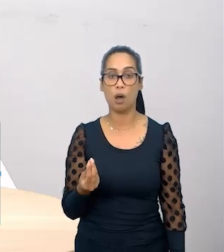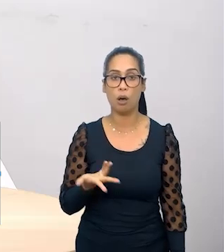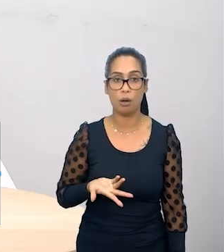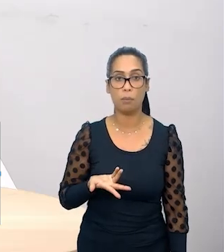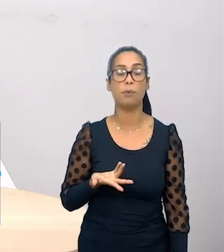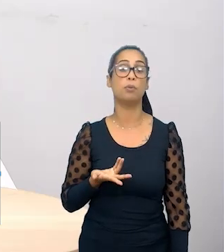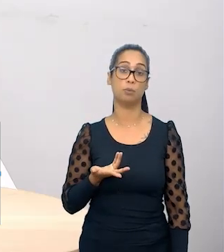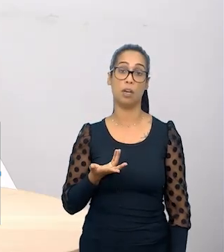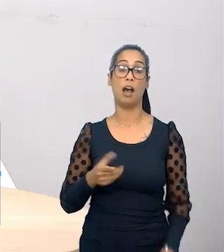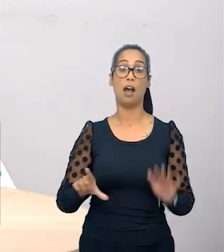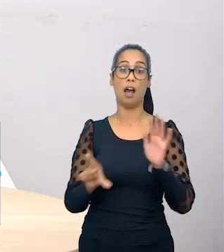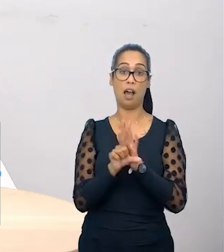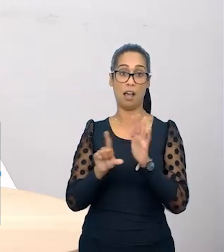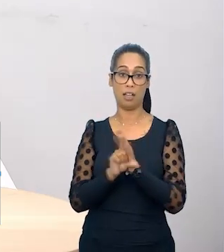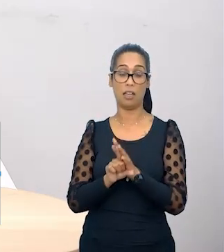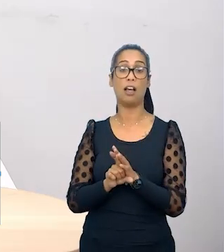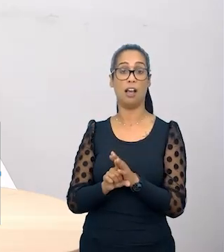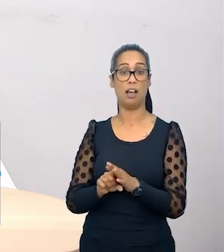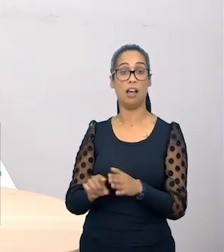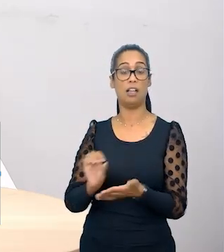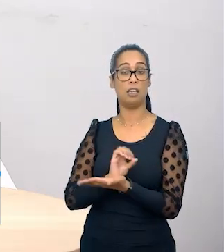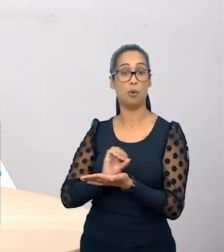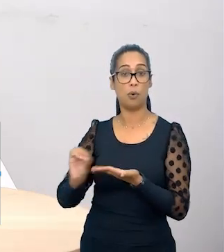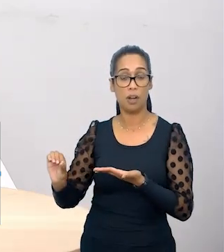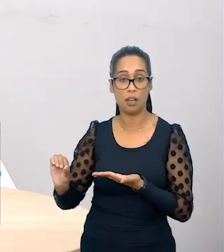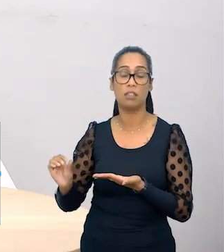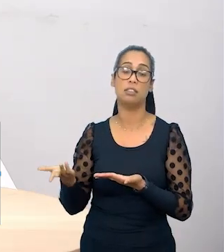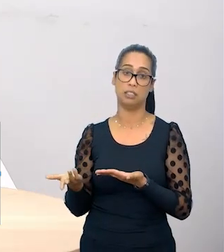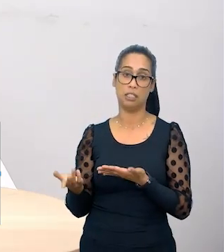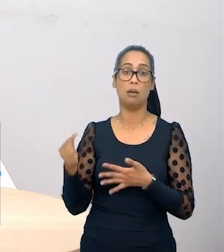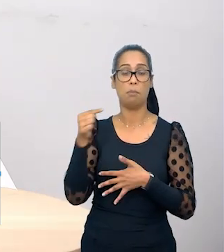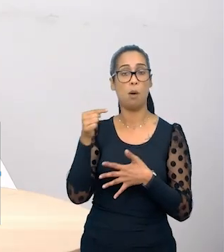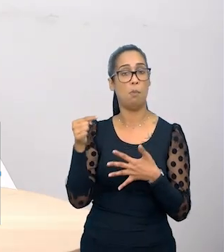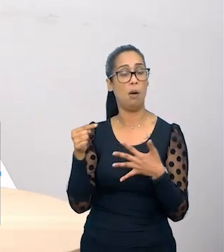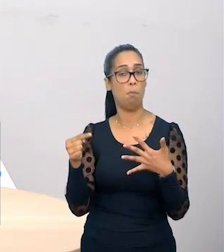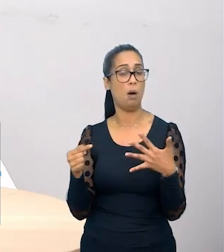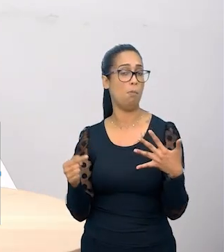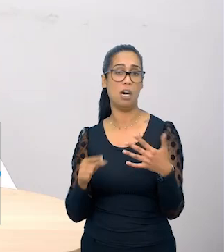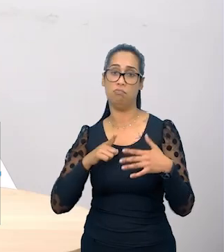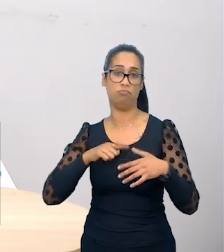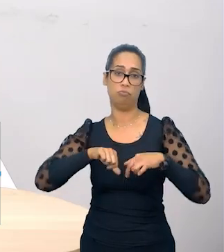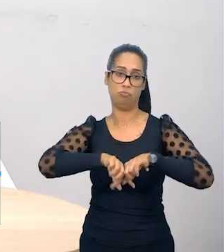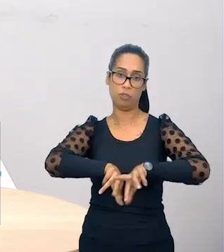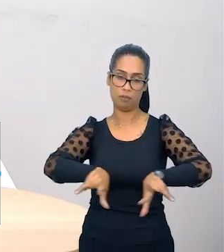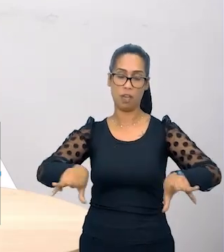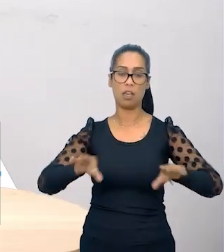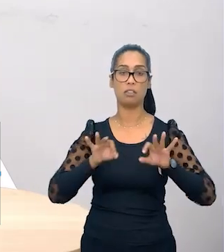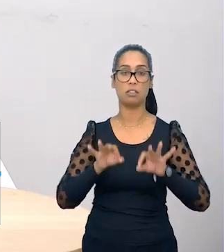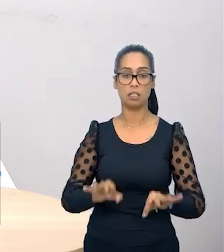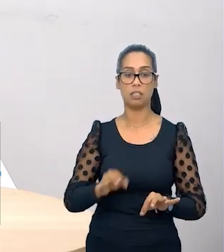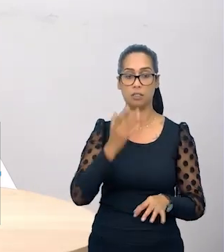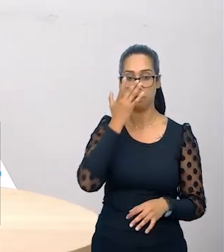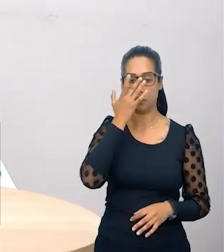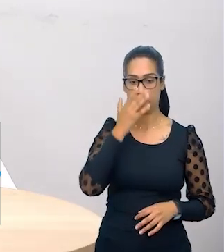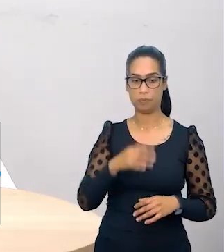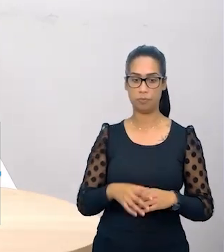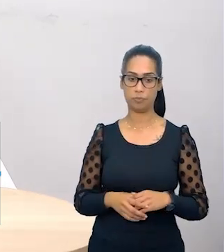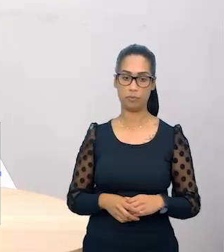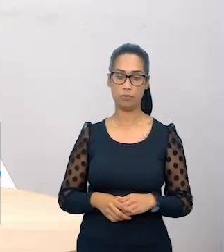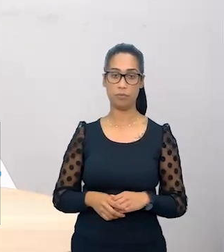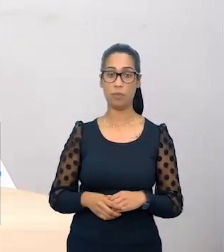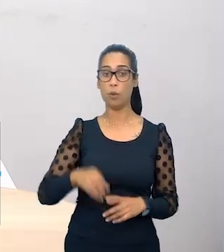a lei orgânica, né, que foi colocada aqui, corrigindo. Muito bem. Então, a gente tem essa relação. Então,